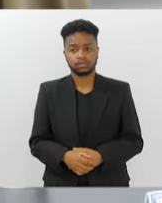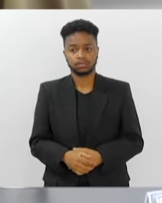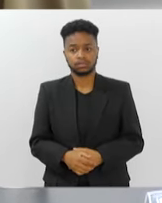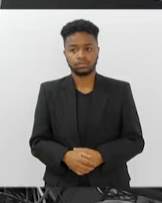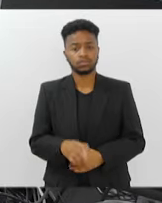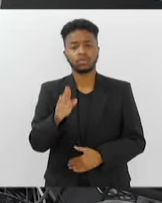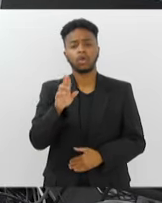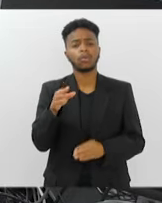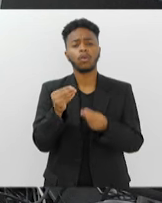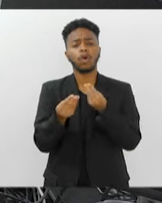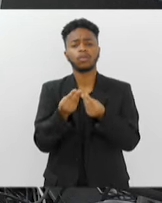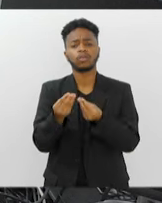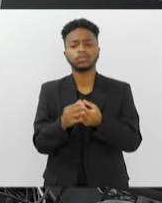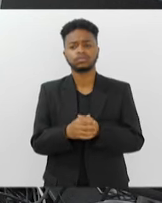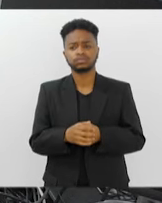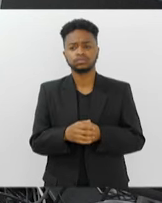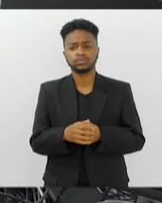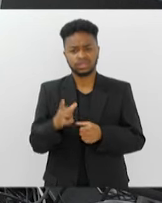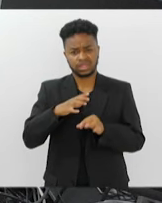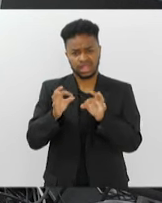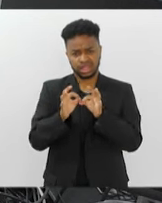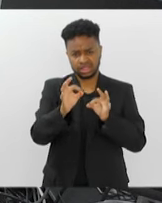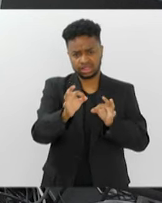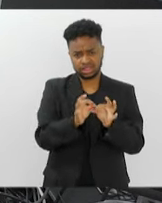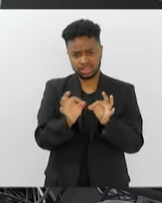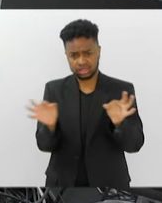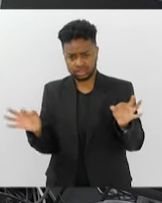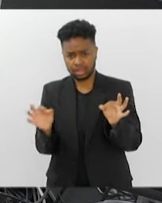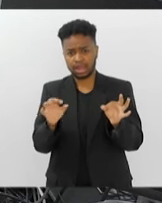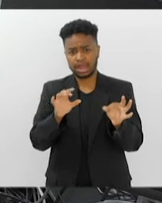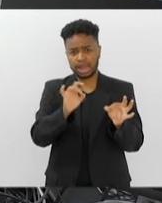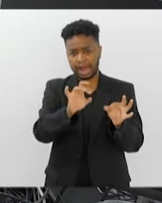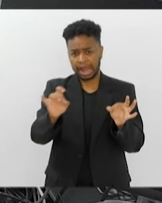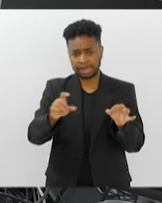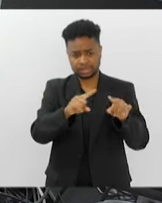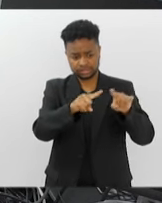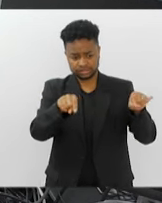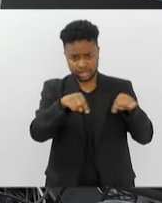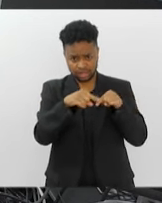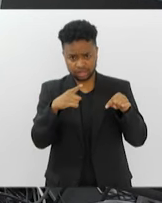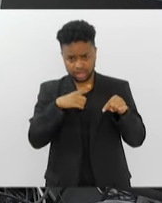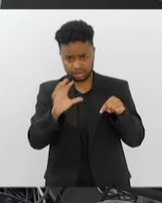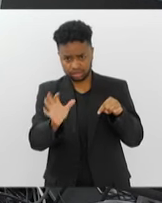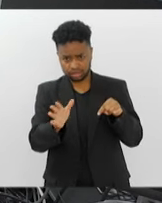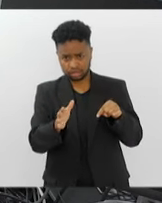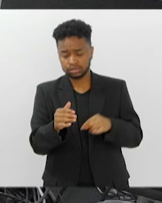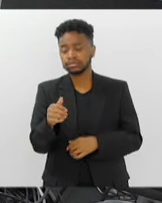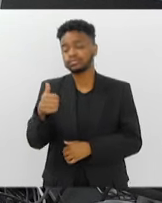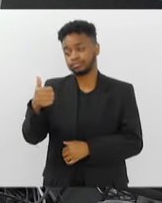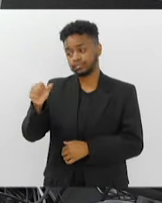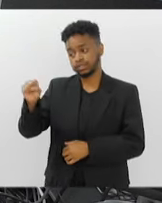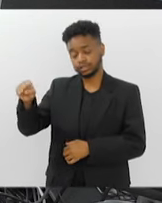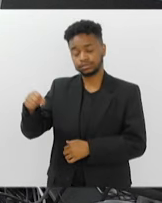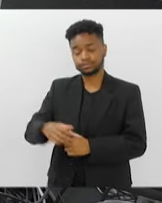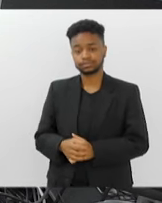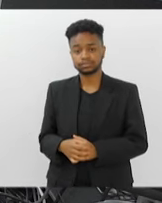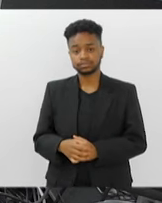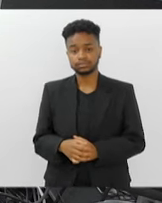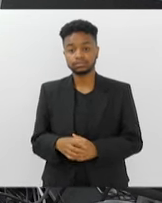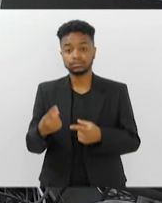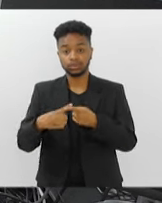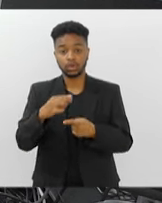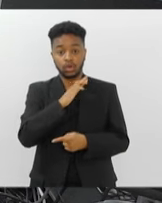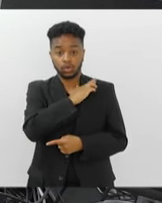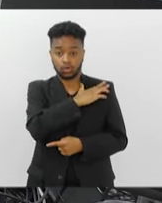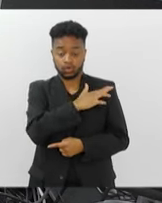nome nessa liberação tem a metragem dos camarotes o espaço então já que até que o coronel Leandro deu né deixou essa